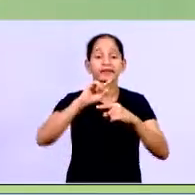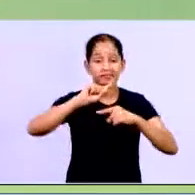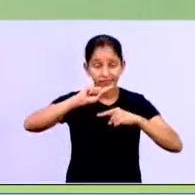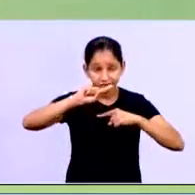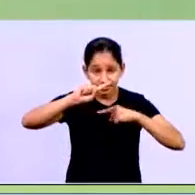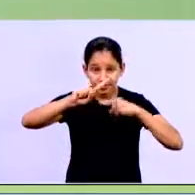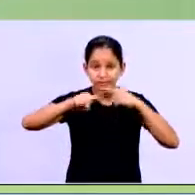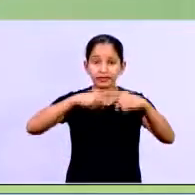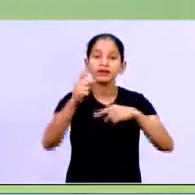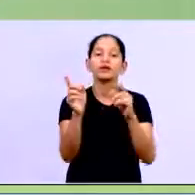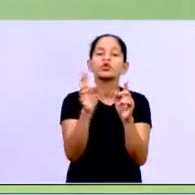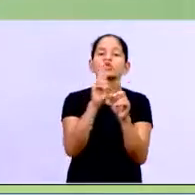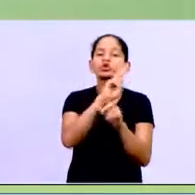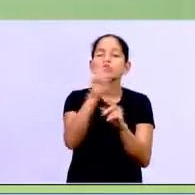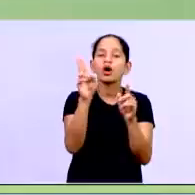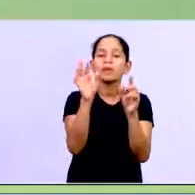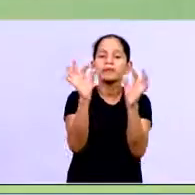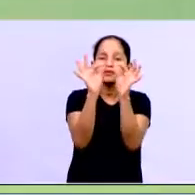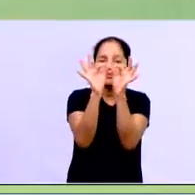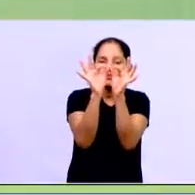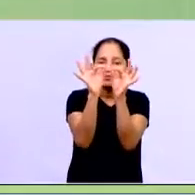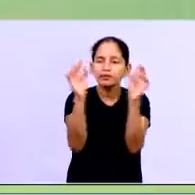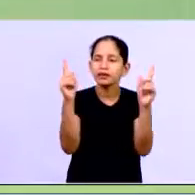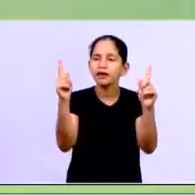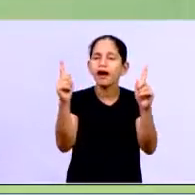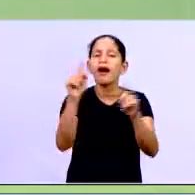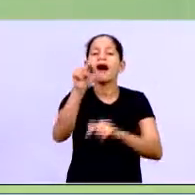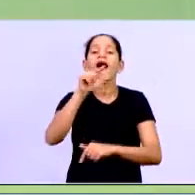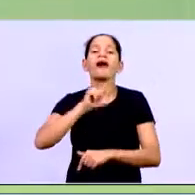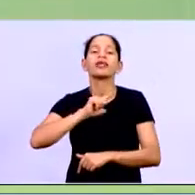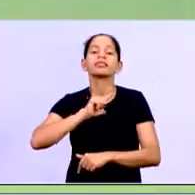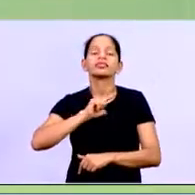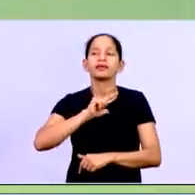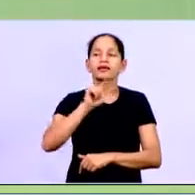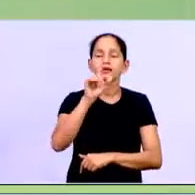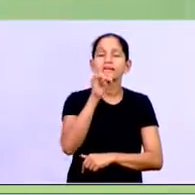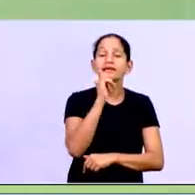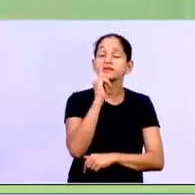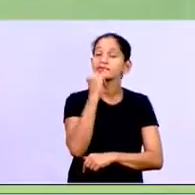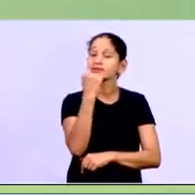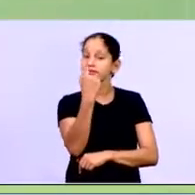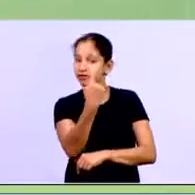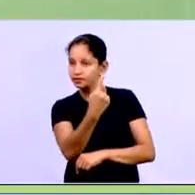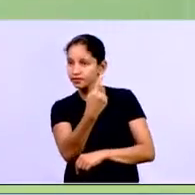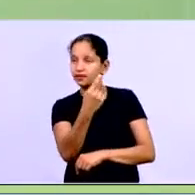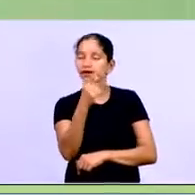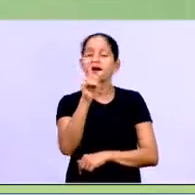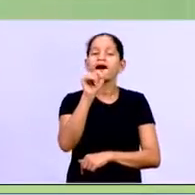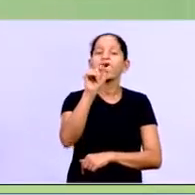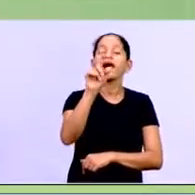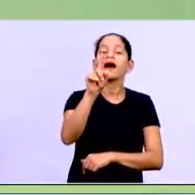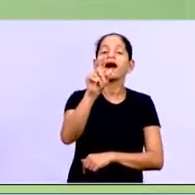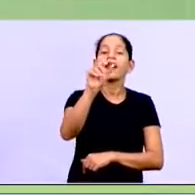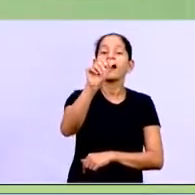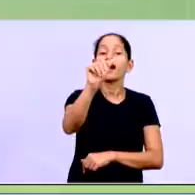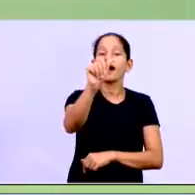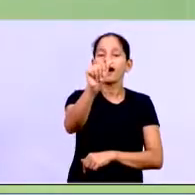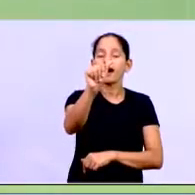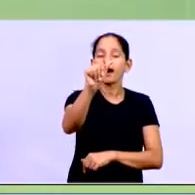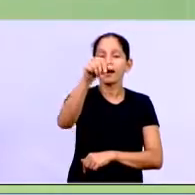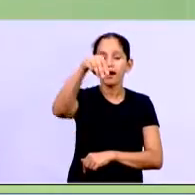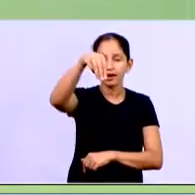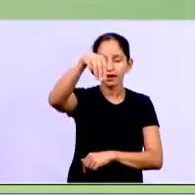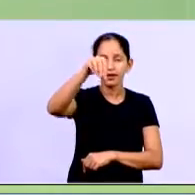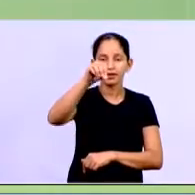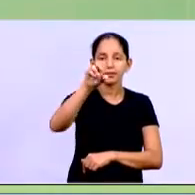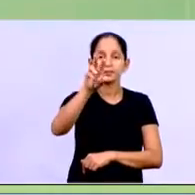termo amortização dá para você entender o significado da palavra. Olha só, a amortização nós podemos dizer